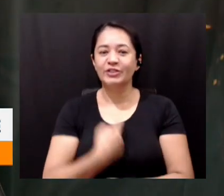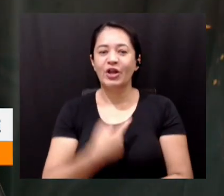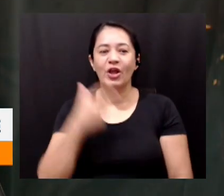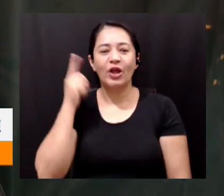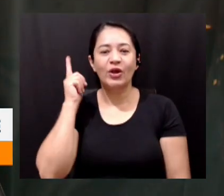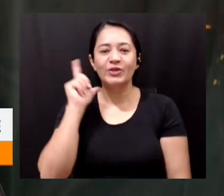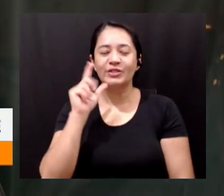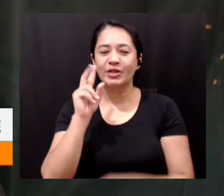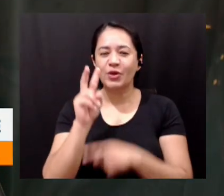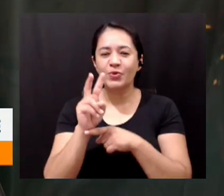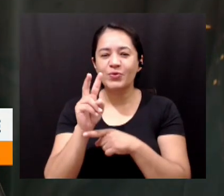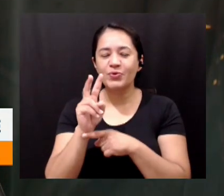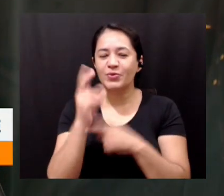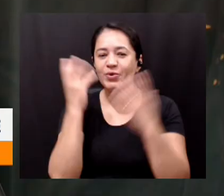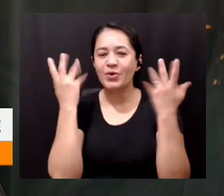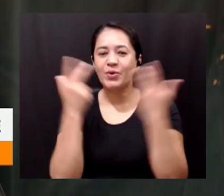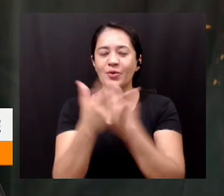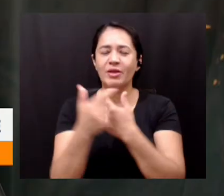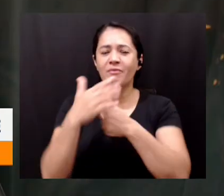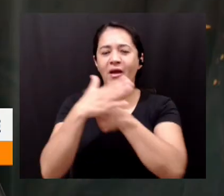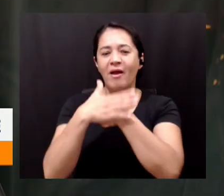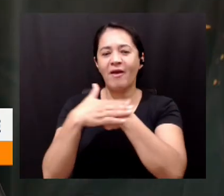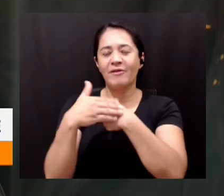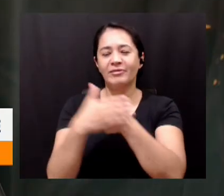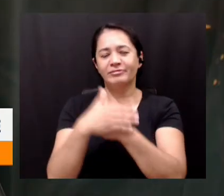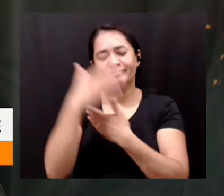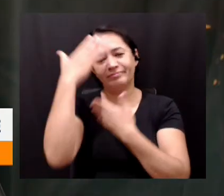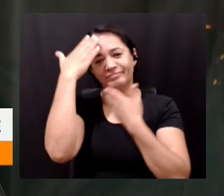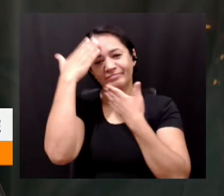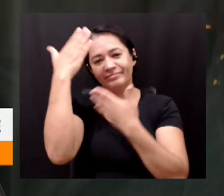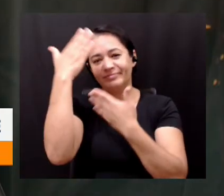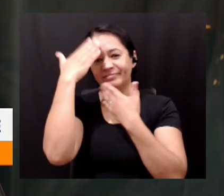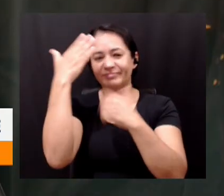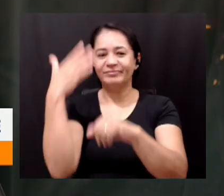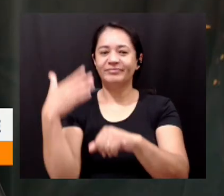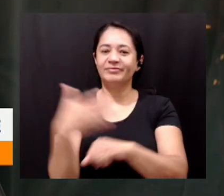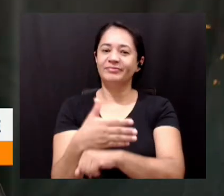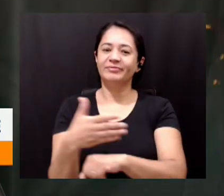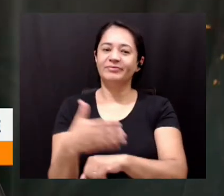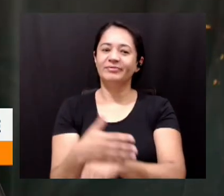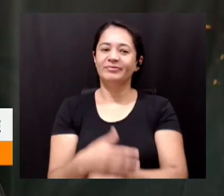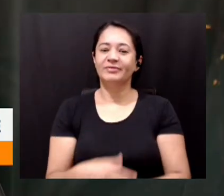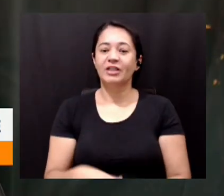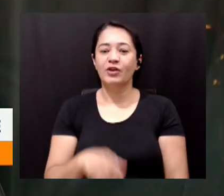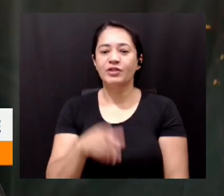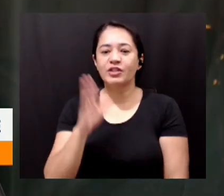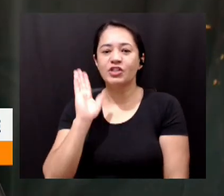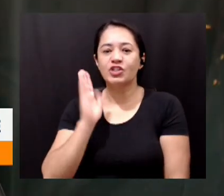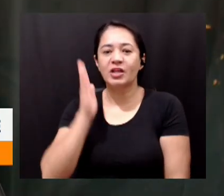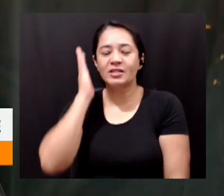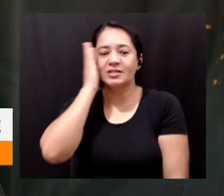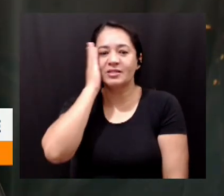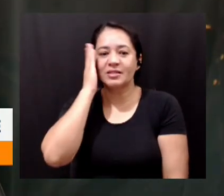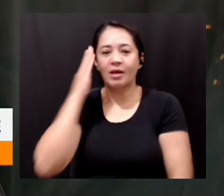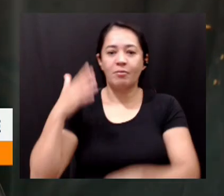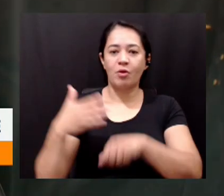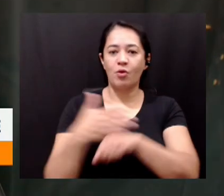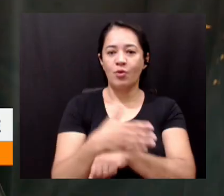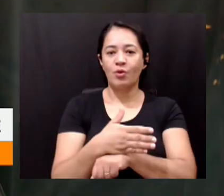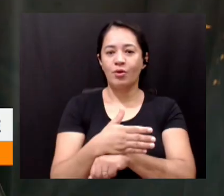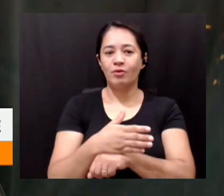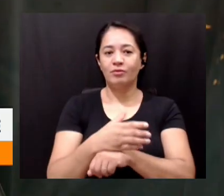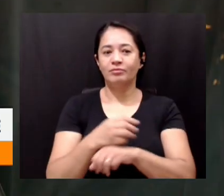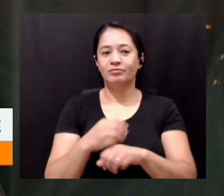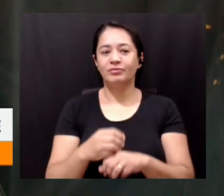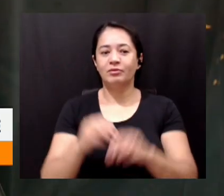muito carinho. Valeu, obrigada pela sua participação. Então, já sabe, acessa lá o portal Animal, que você